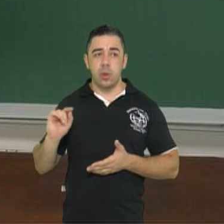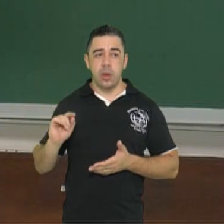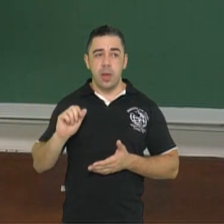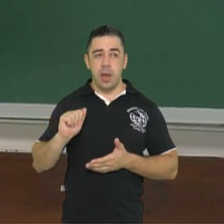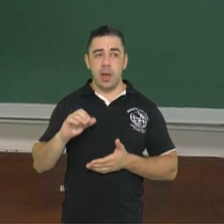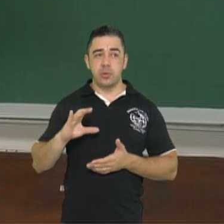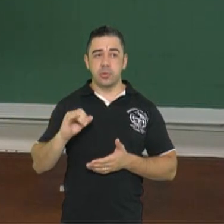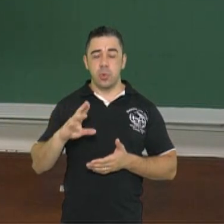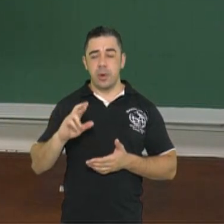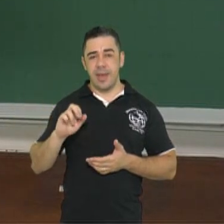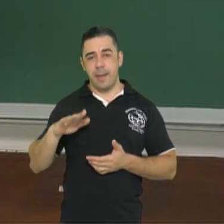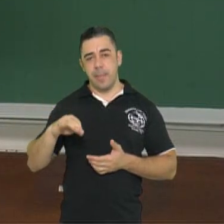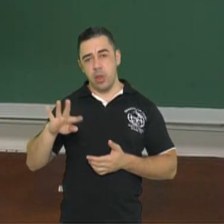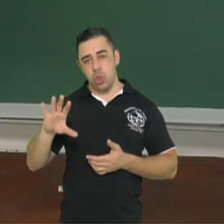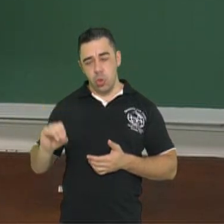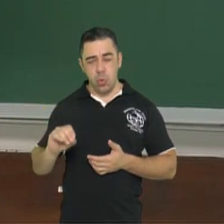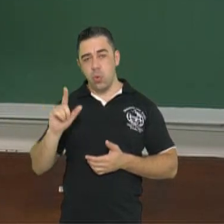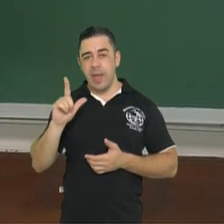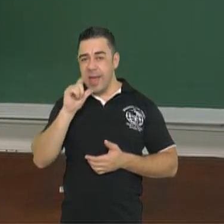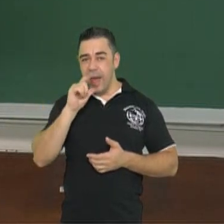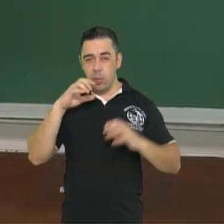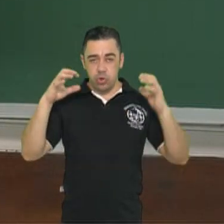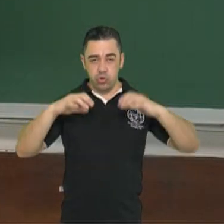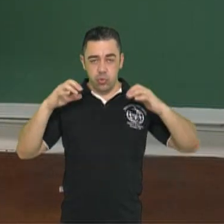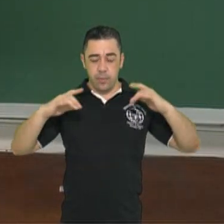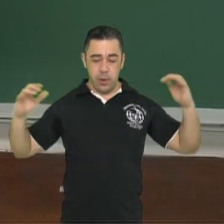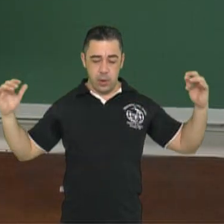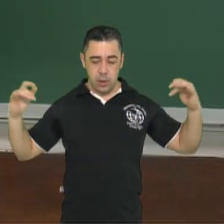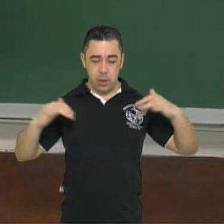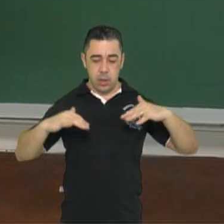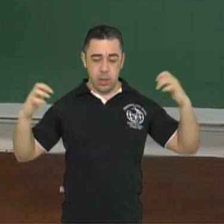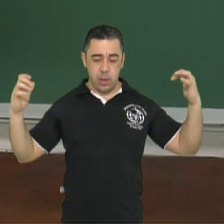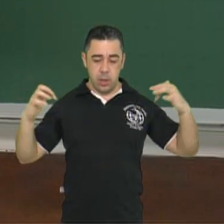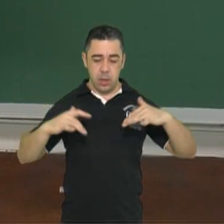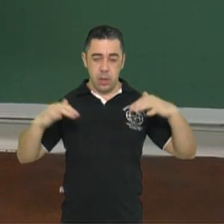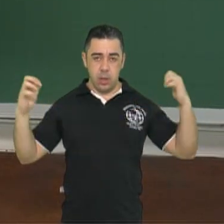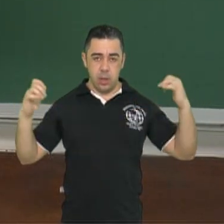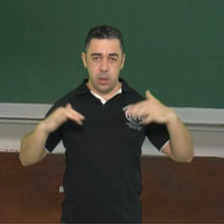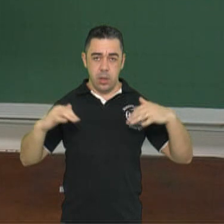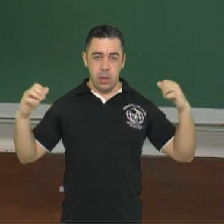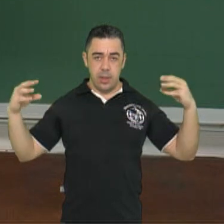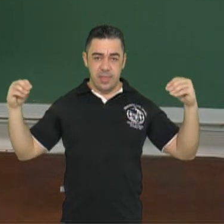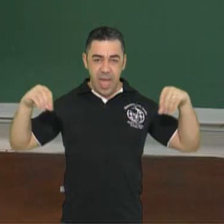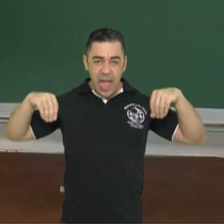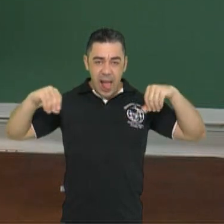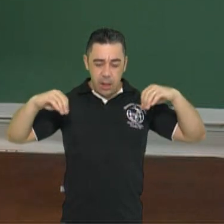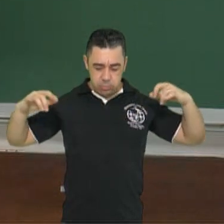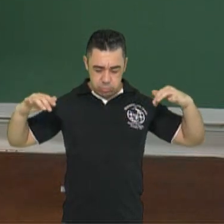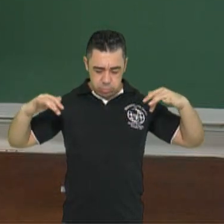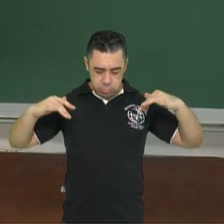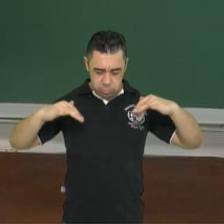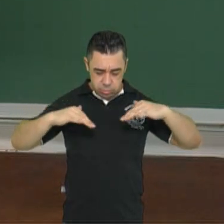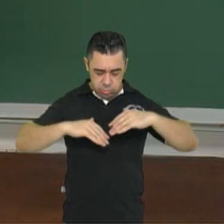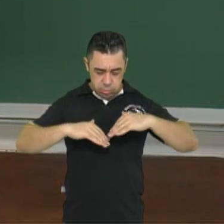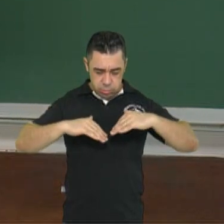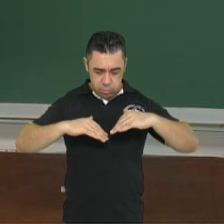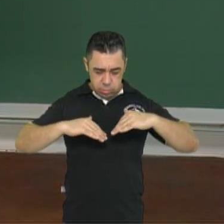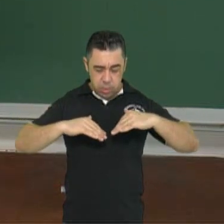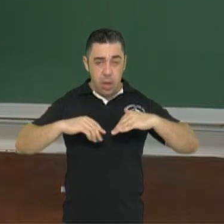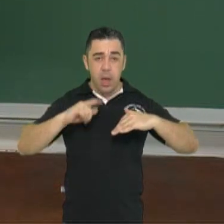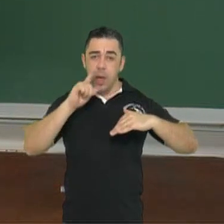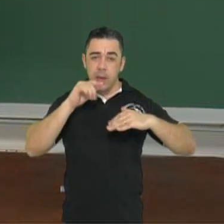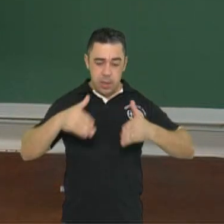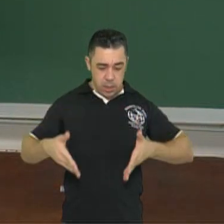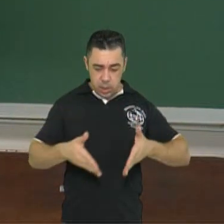chuvas vai soltando ali, então, vai levando o solo, né, se ele está desprotegido, para dentro dos rios. Se não